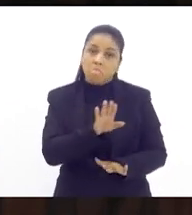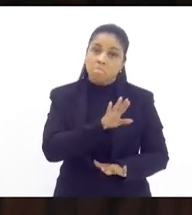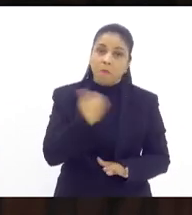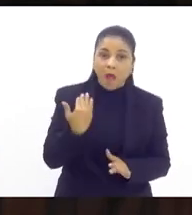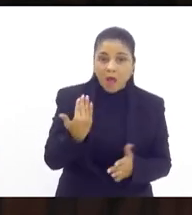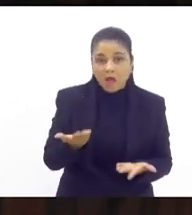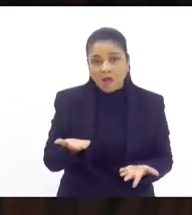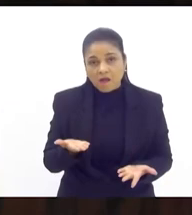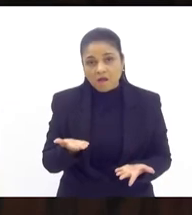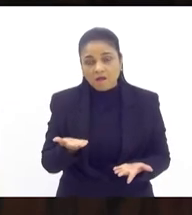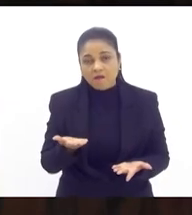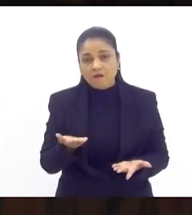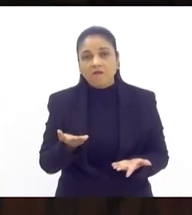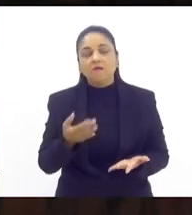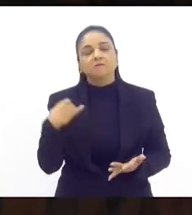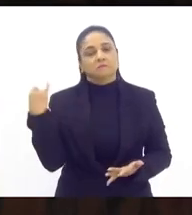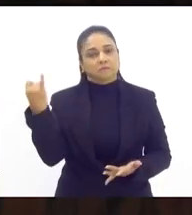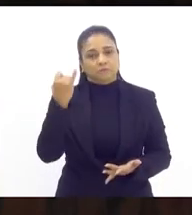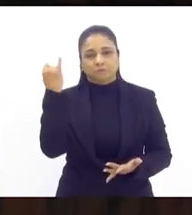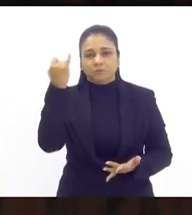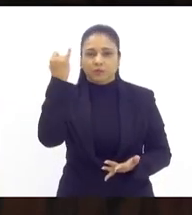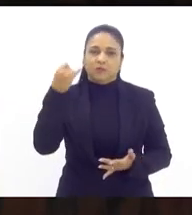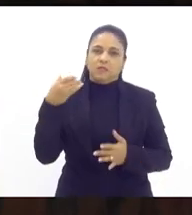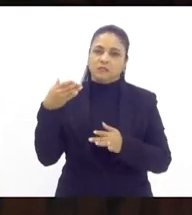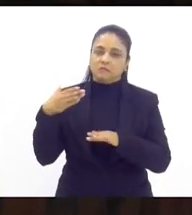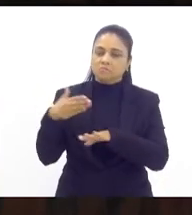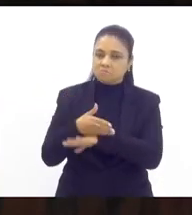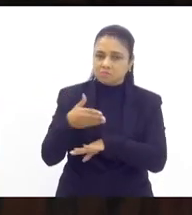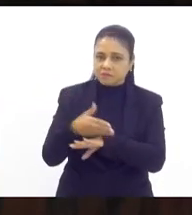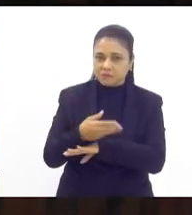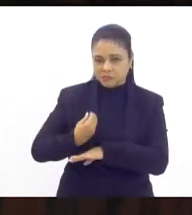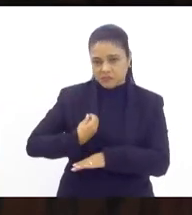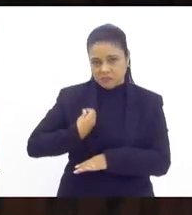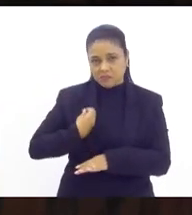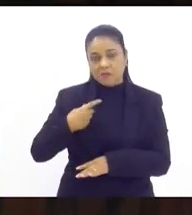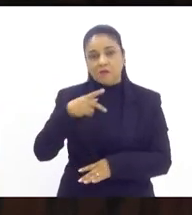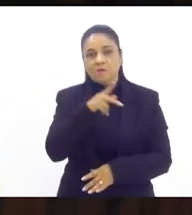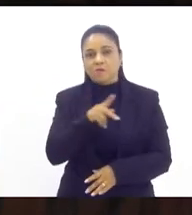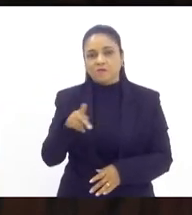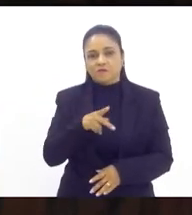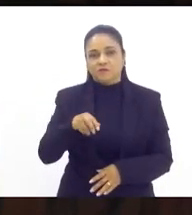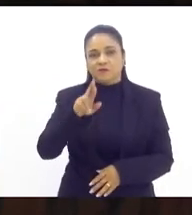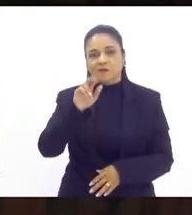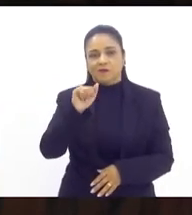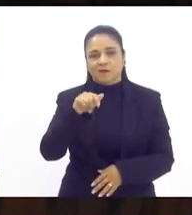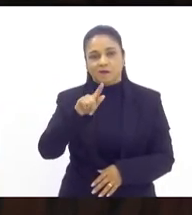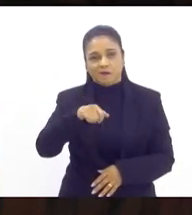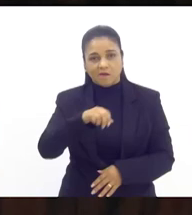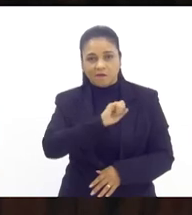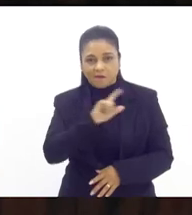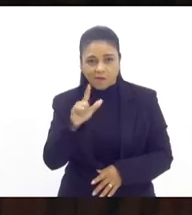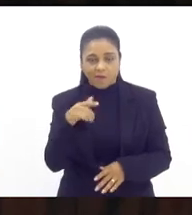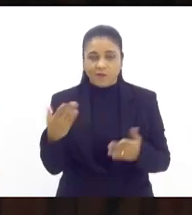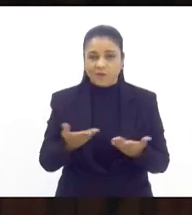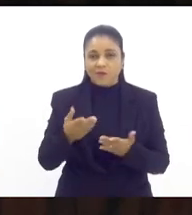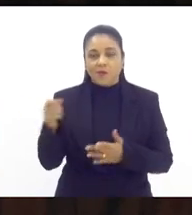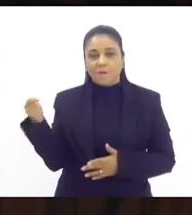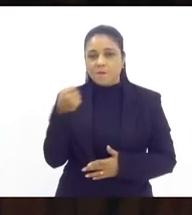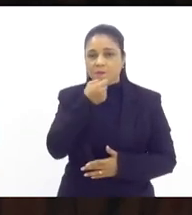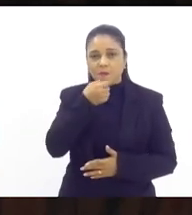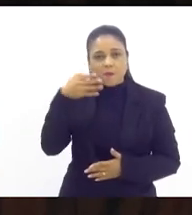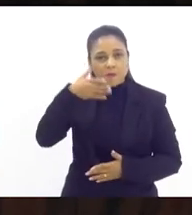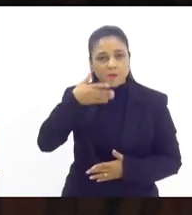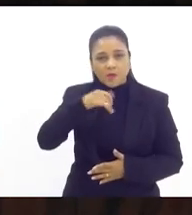é de importância muito grande a sua presença aqui professora Raquel Vamos ouvir João Vitor